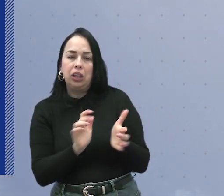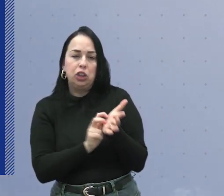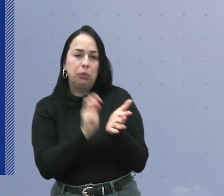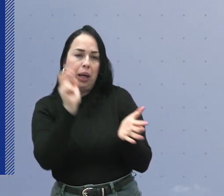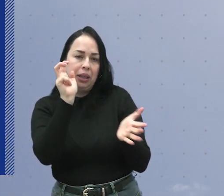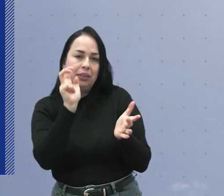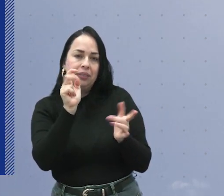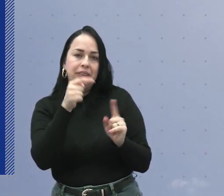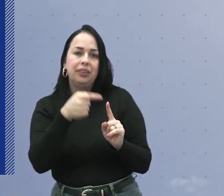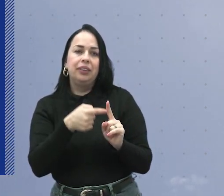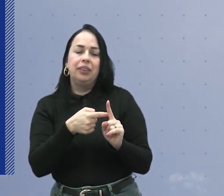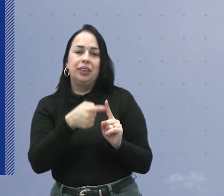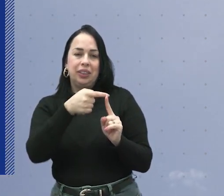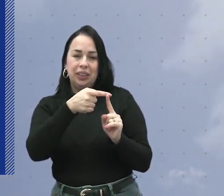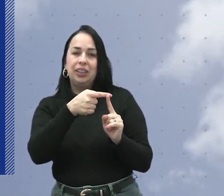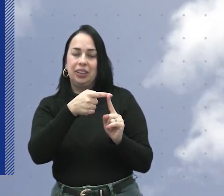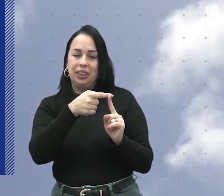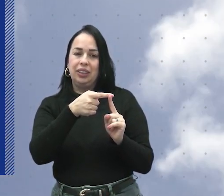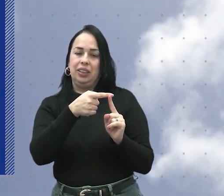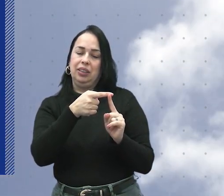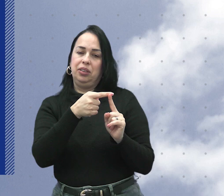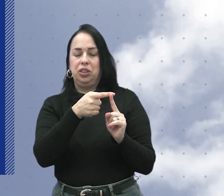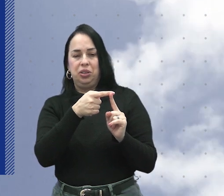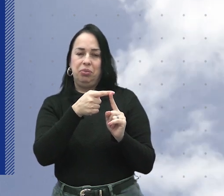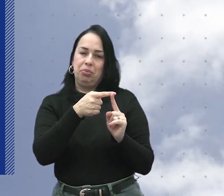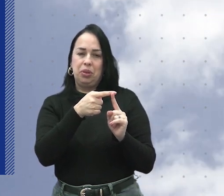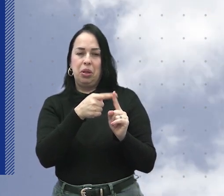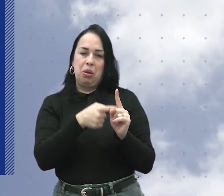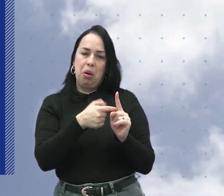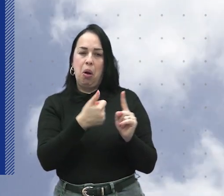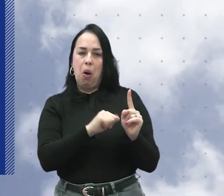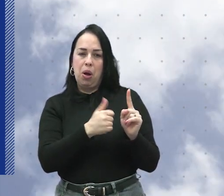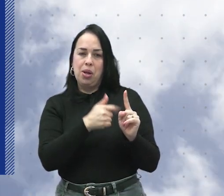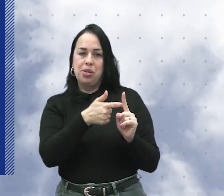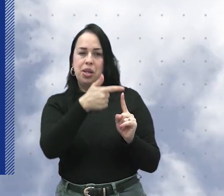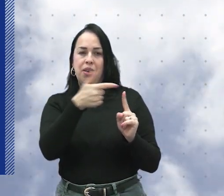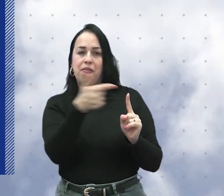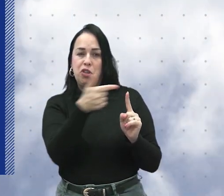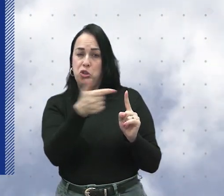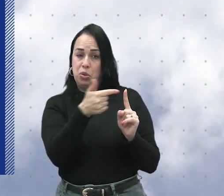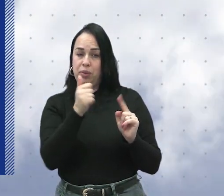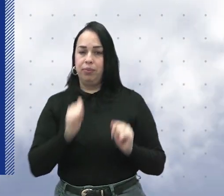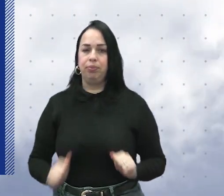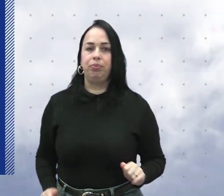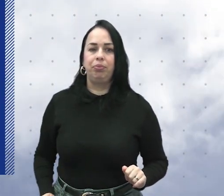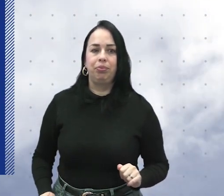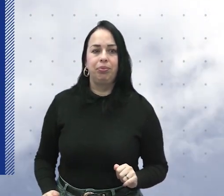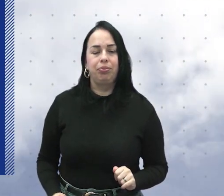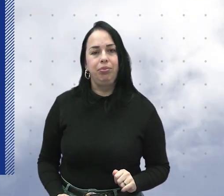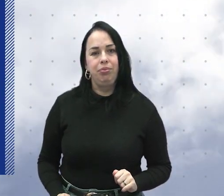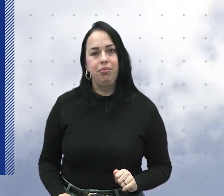ao amanhecer. As temperaturas devem variar entre 11 e 22 graus.